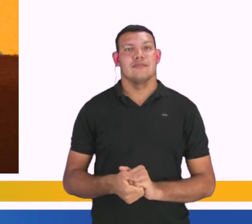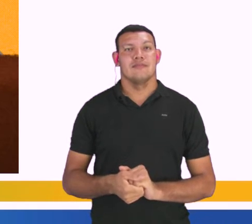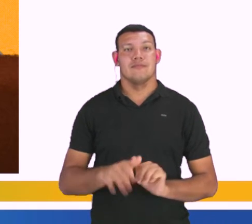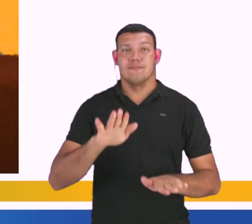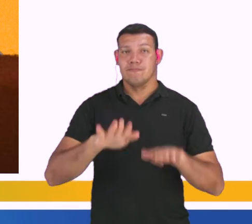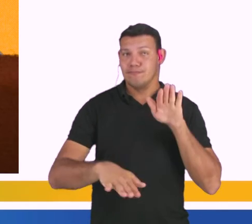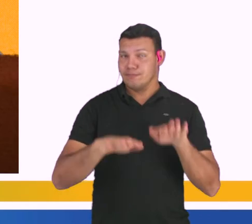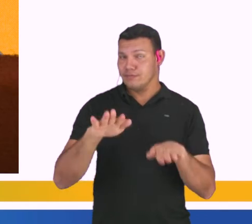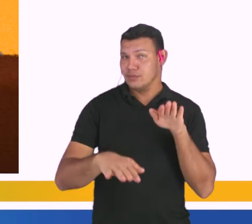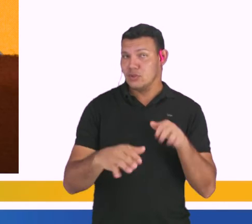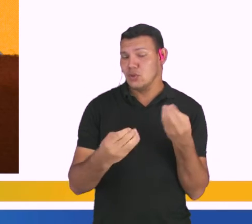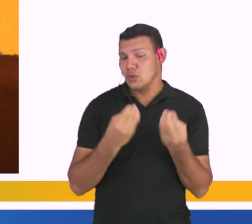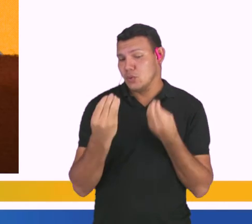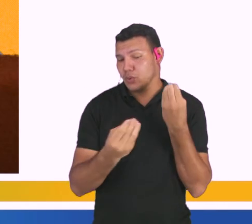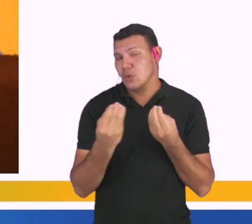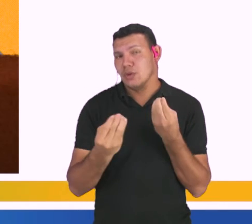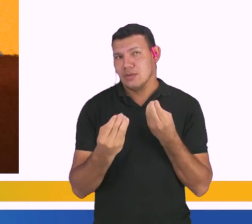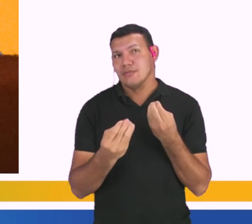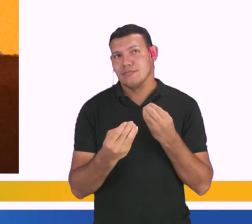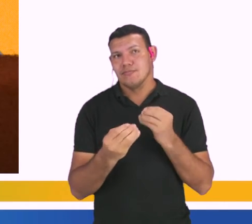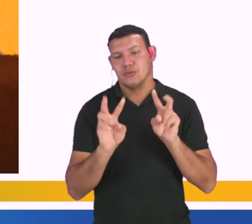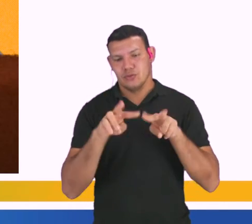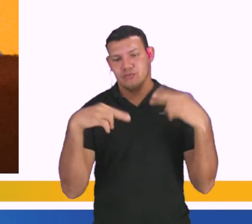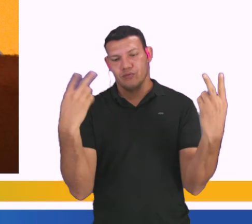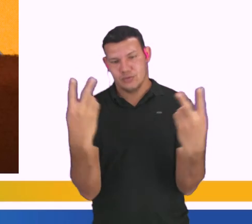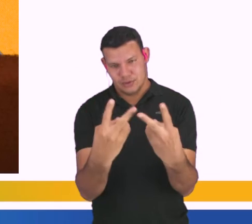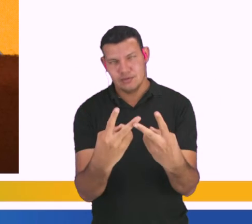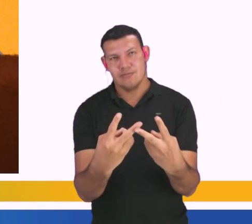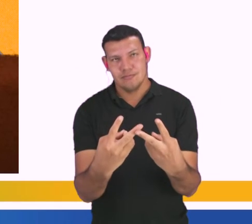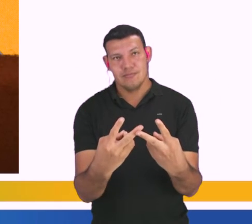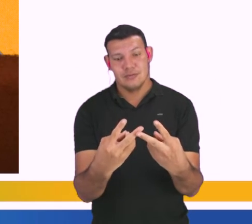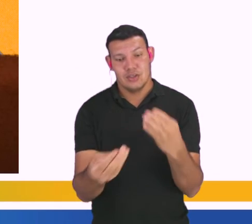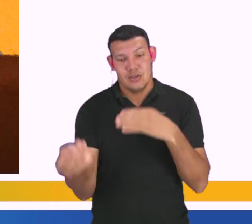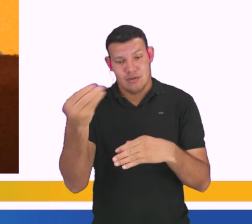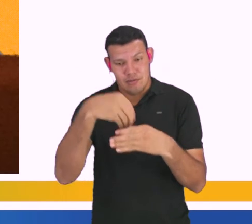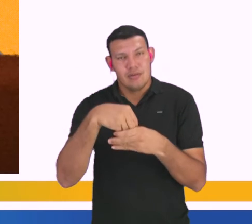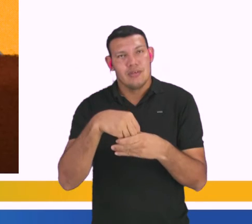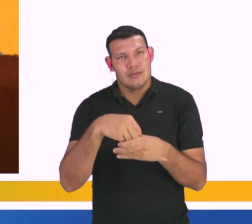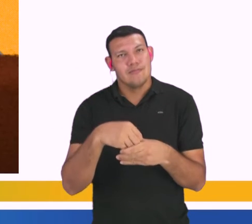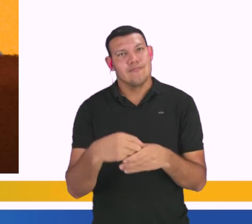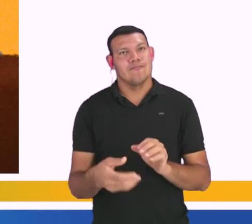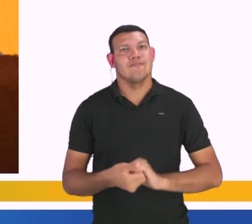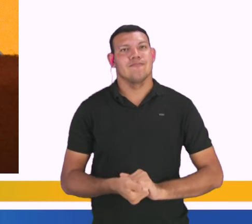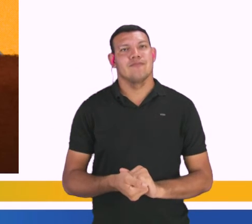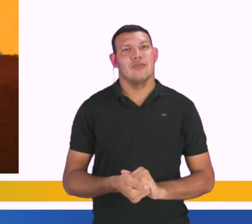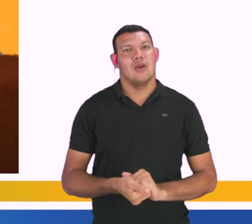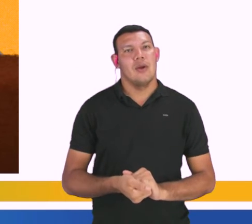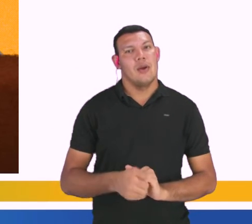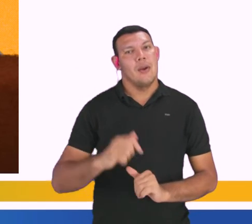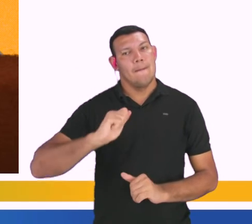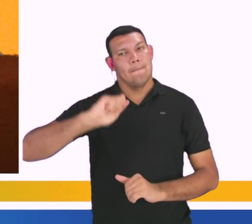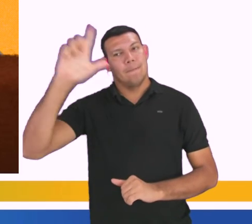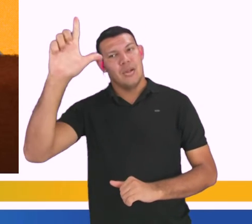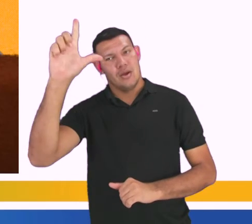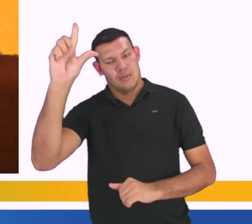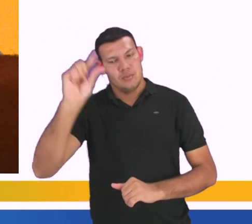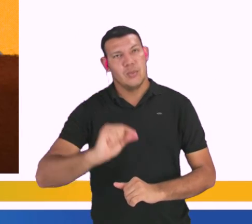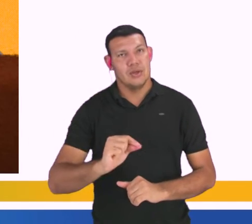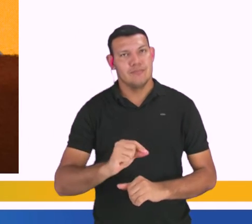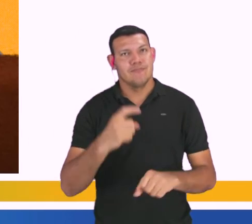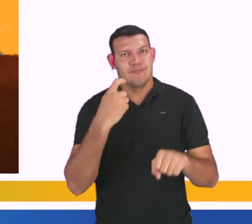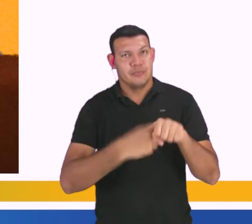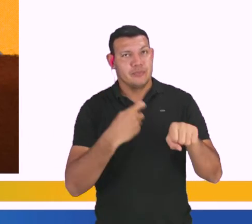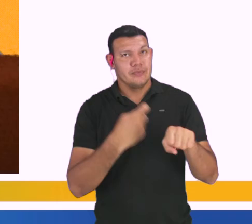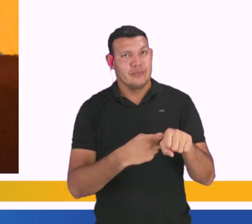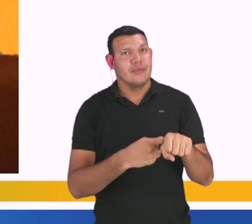corpo. Dependendo de como essa massa está distribuída no volume, a gente tem uma densidade maior ou uma densidade maior. O que acontece? O